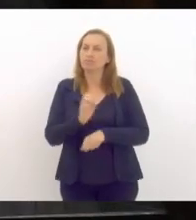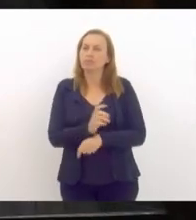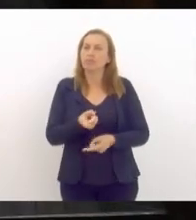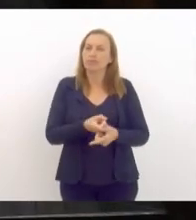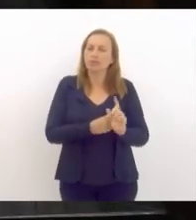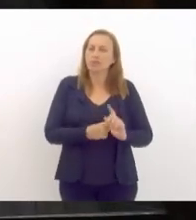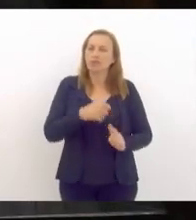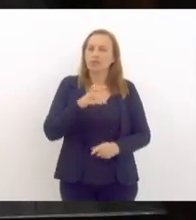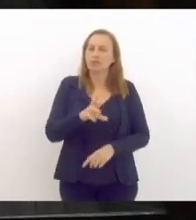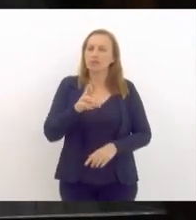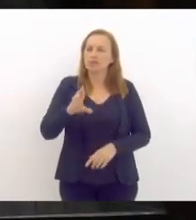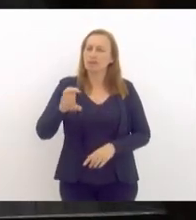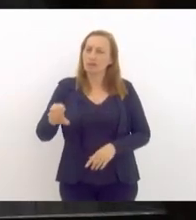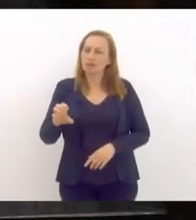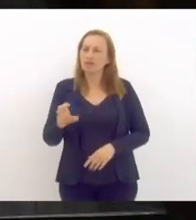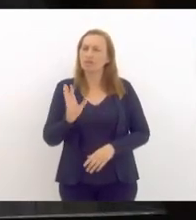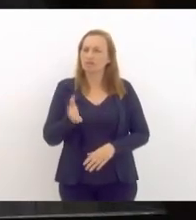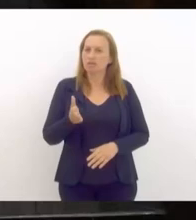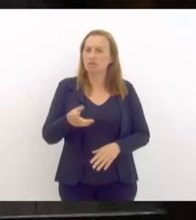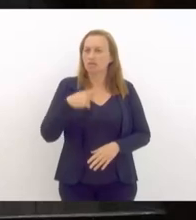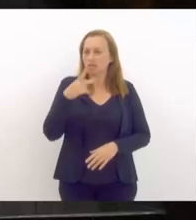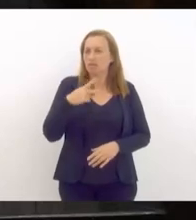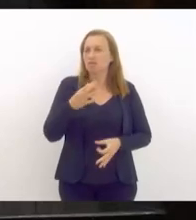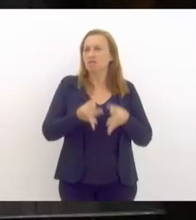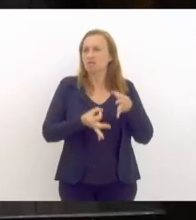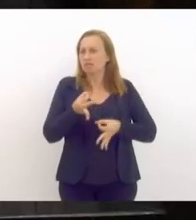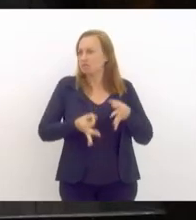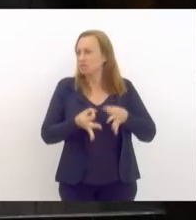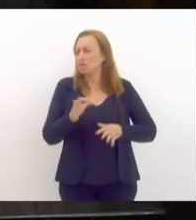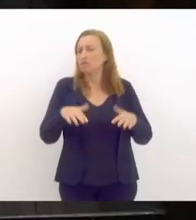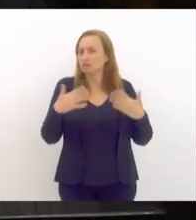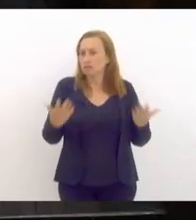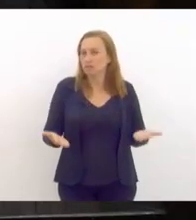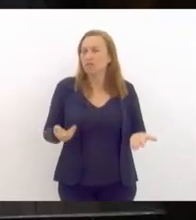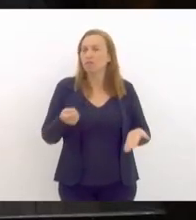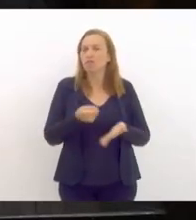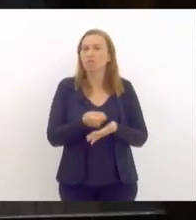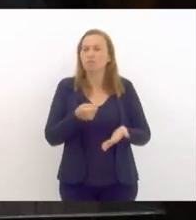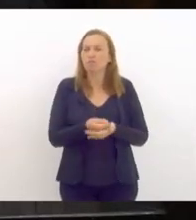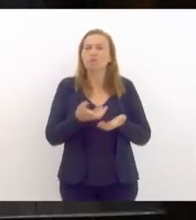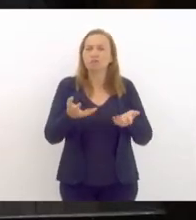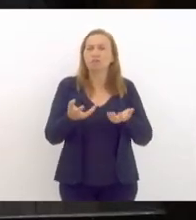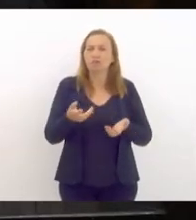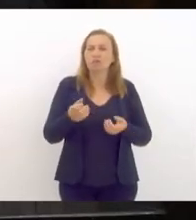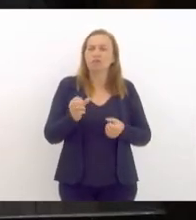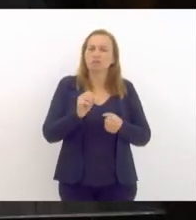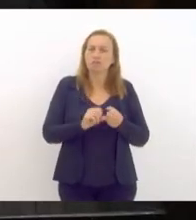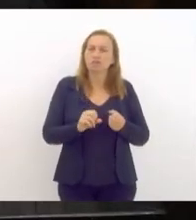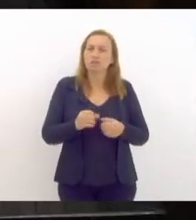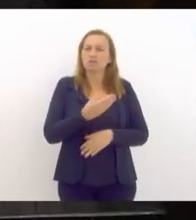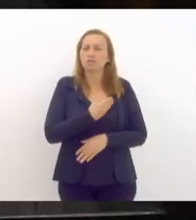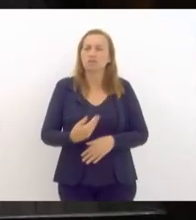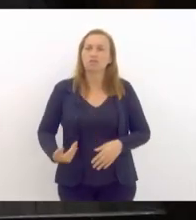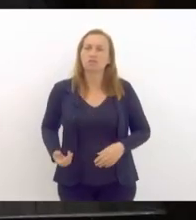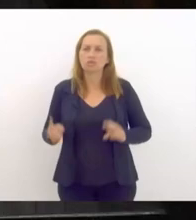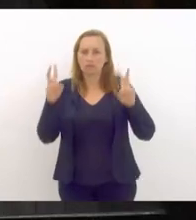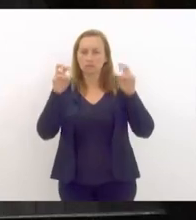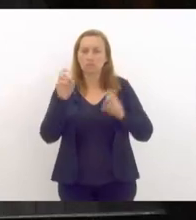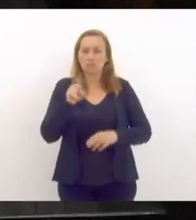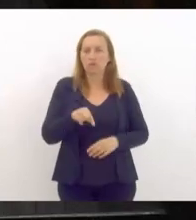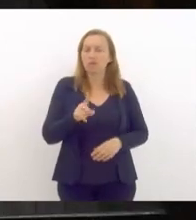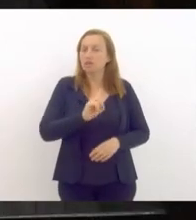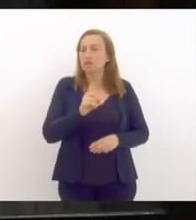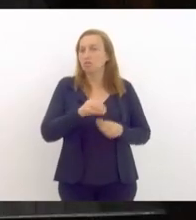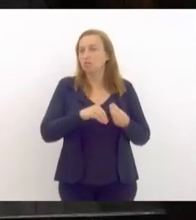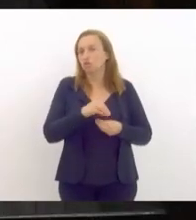da CCR que já tá sendo questionada na justiça então a cobrança que eu quero fazer nesse governo do governo sobre esse assunto é Não